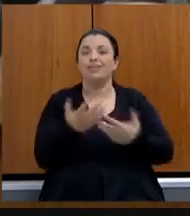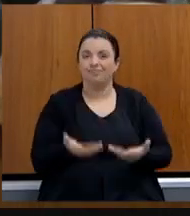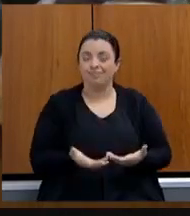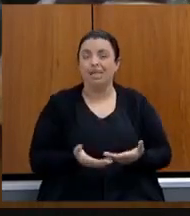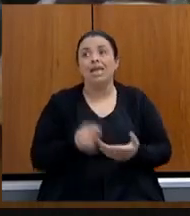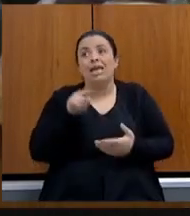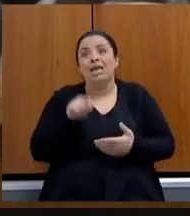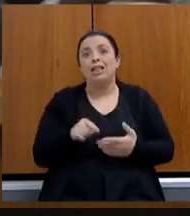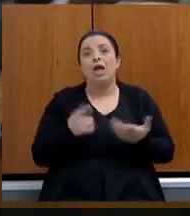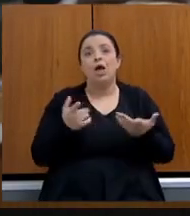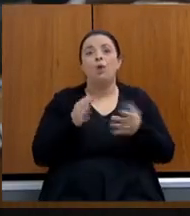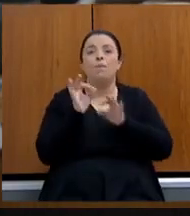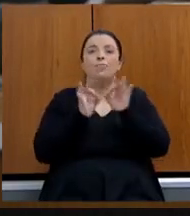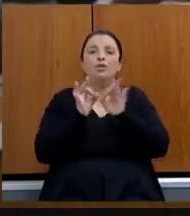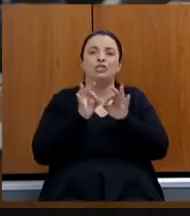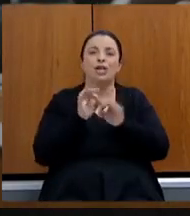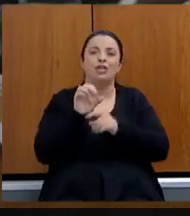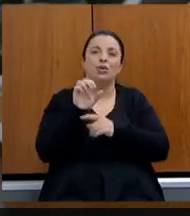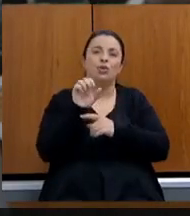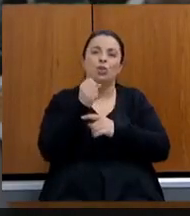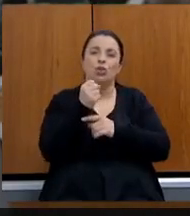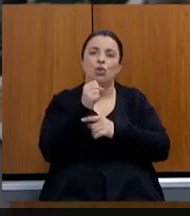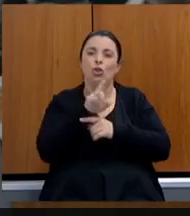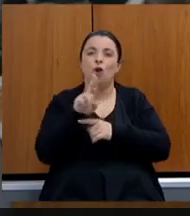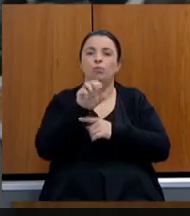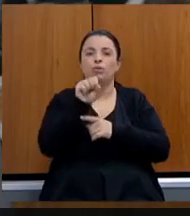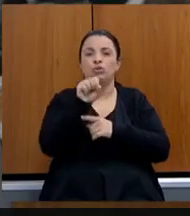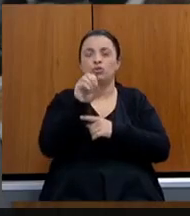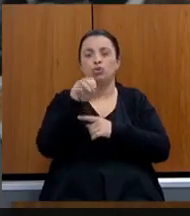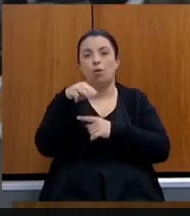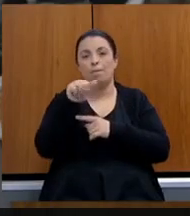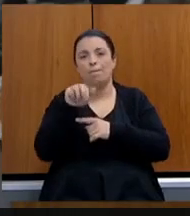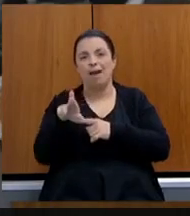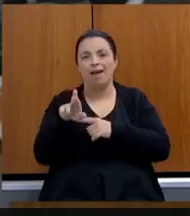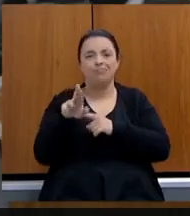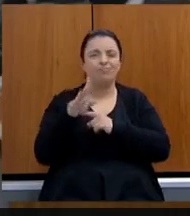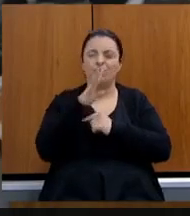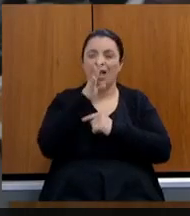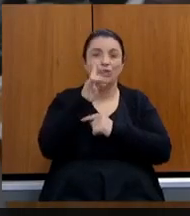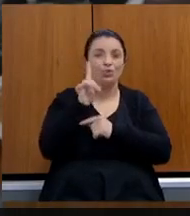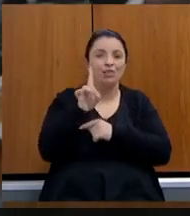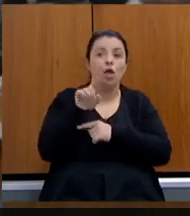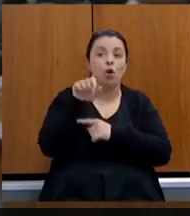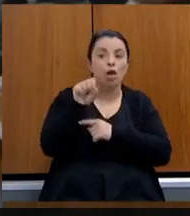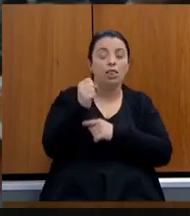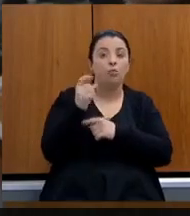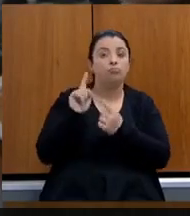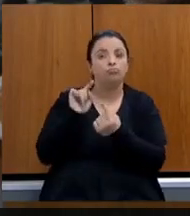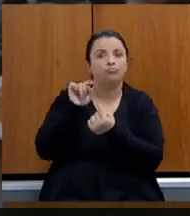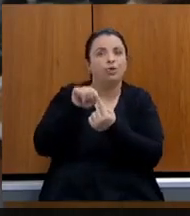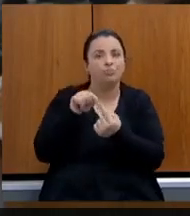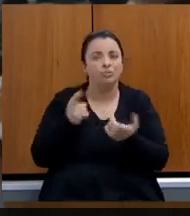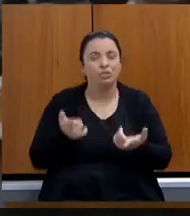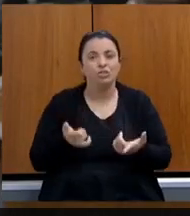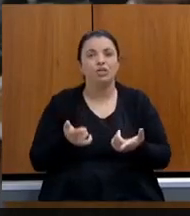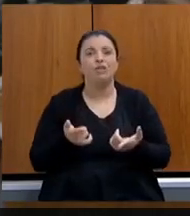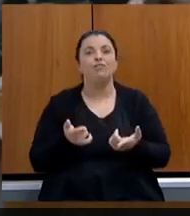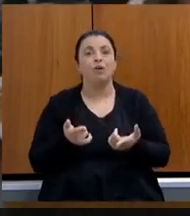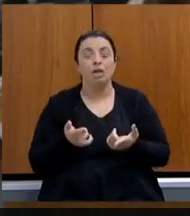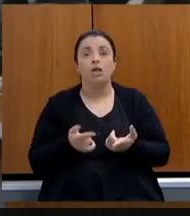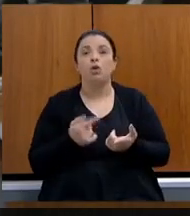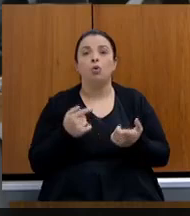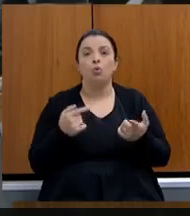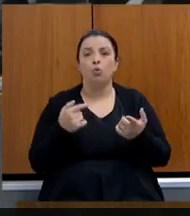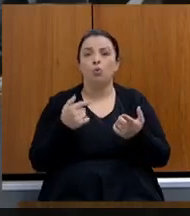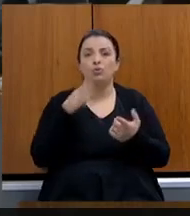somar né ele ele se chama somar não é à toa tem um ponto aí que é não há nenhuma intenção de oposição em relação ao Belo trabalho que os